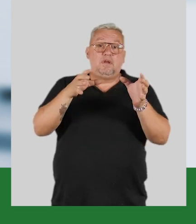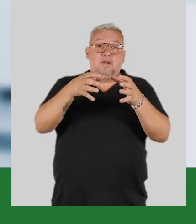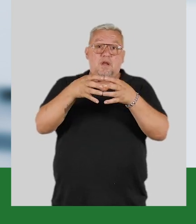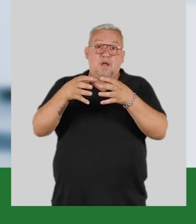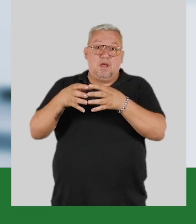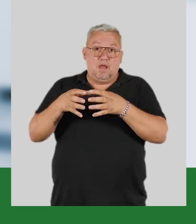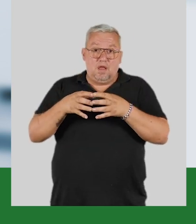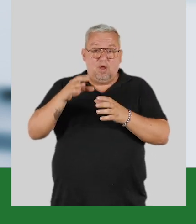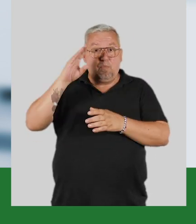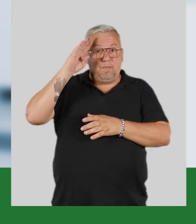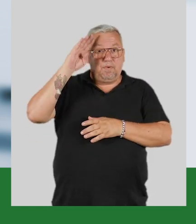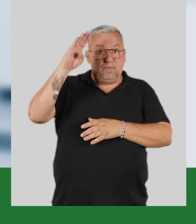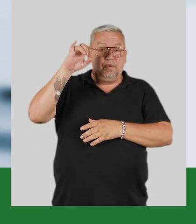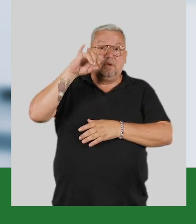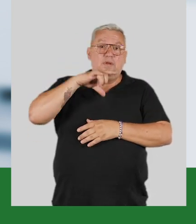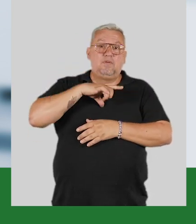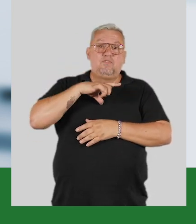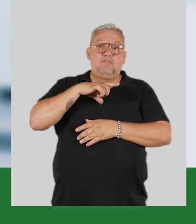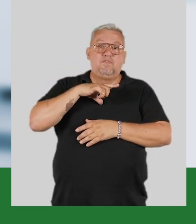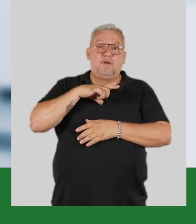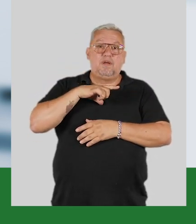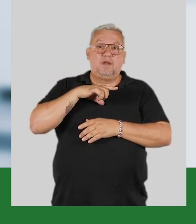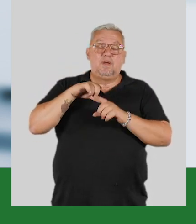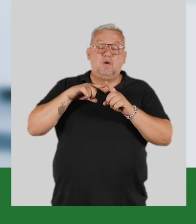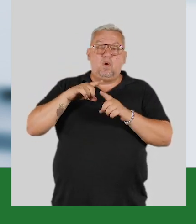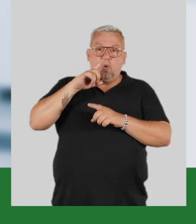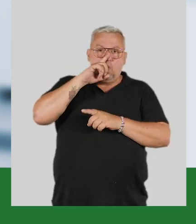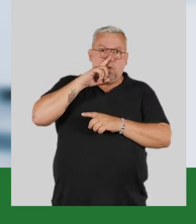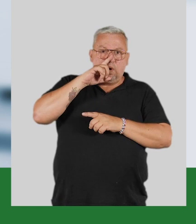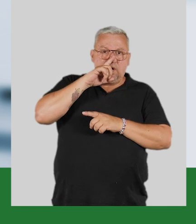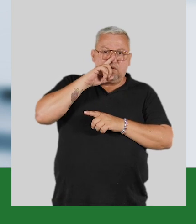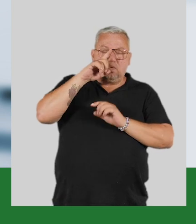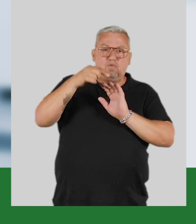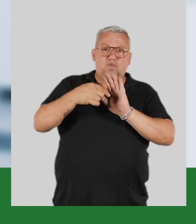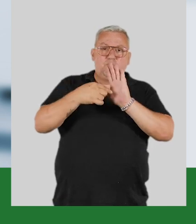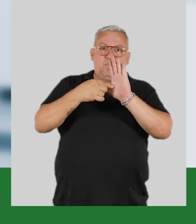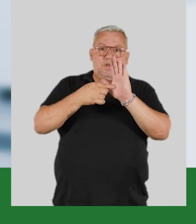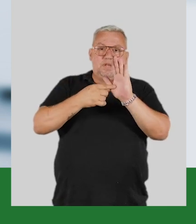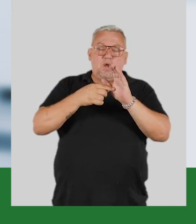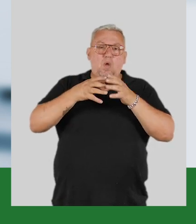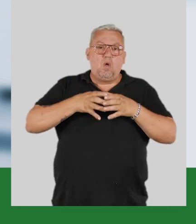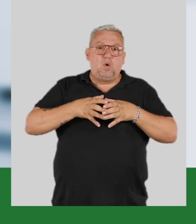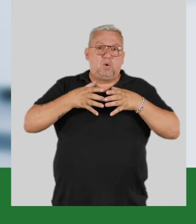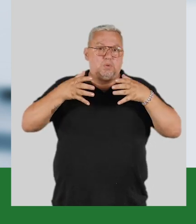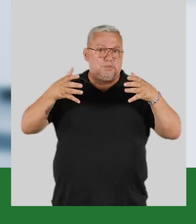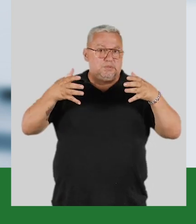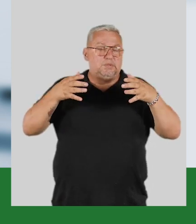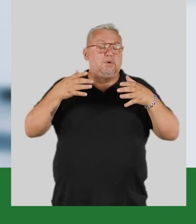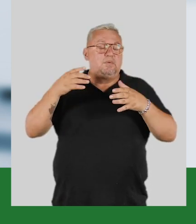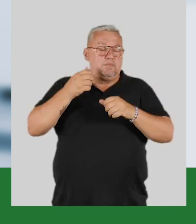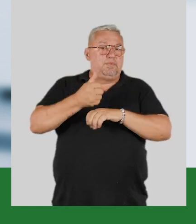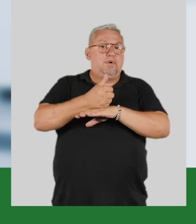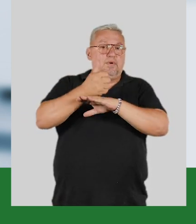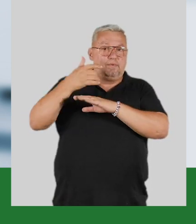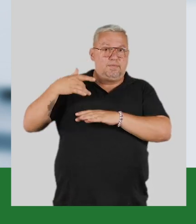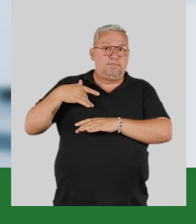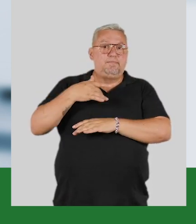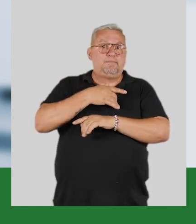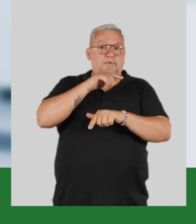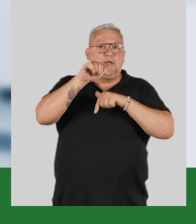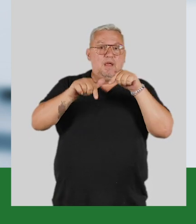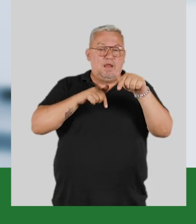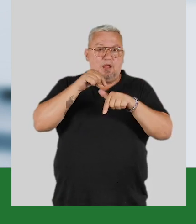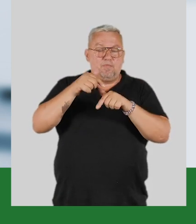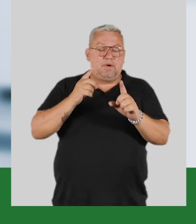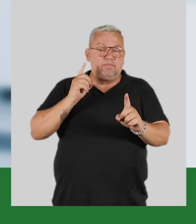grupos, principalmente se ele tiver um risco de exposição alto, como profissionais de saúde que trabalham na linha de